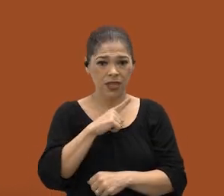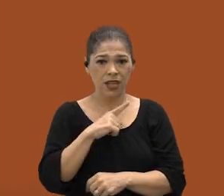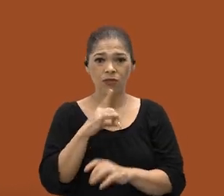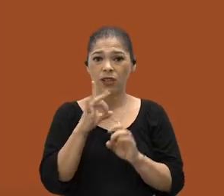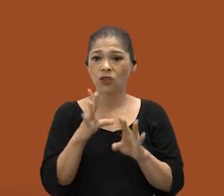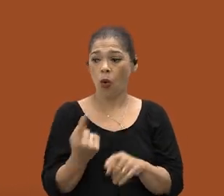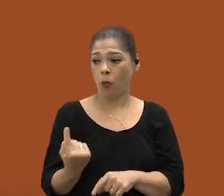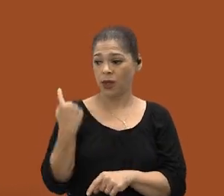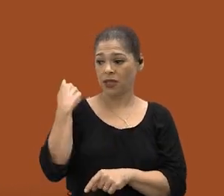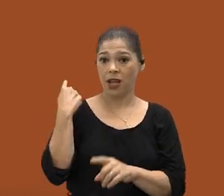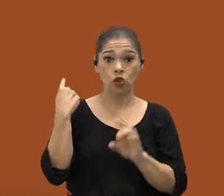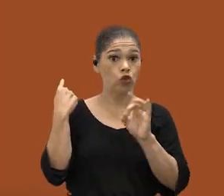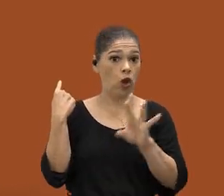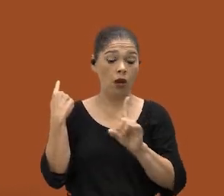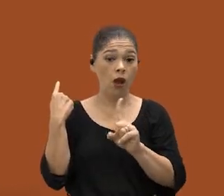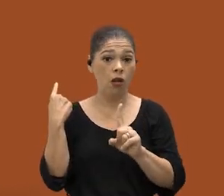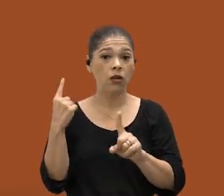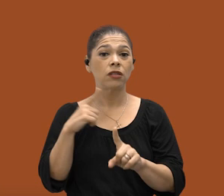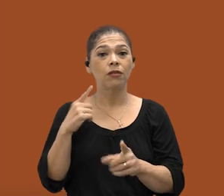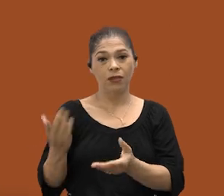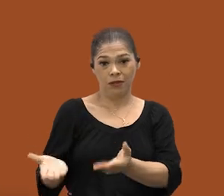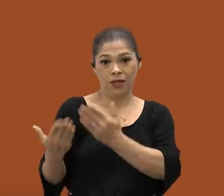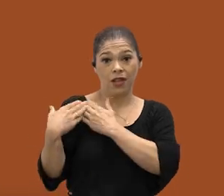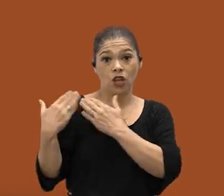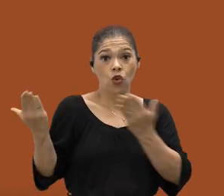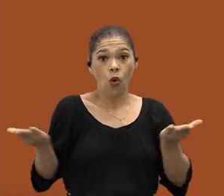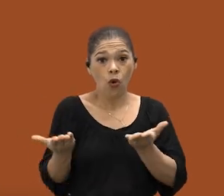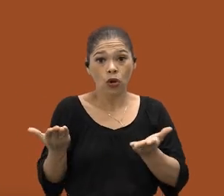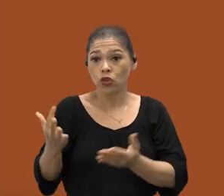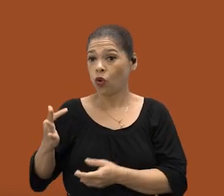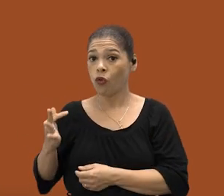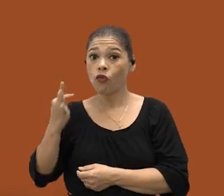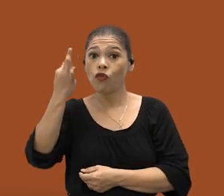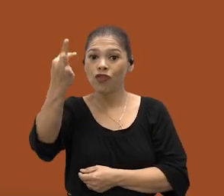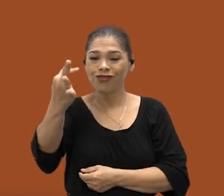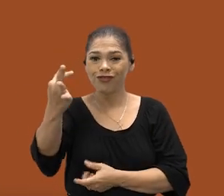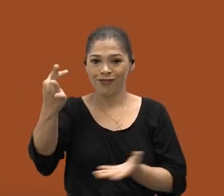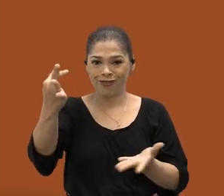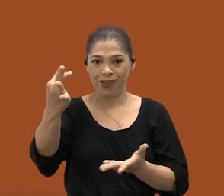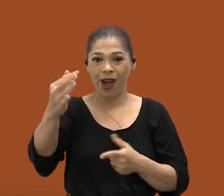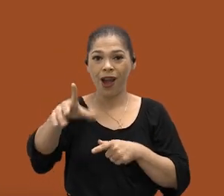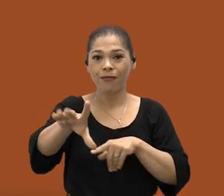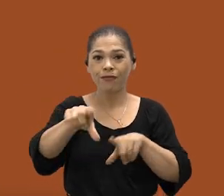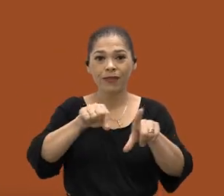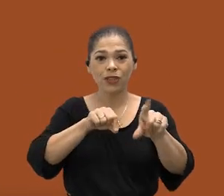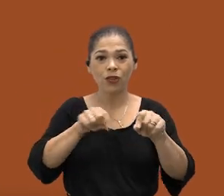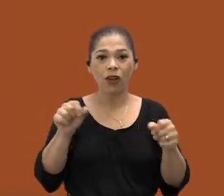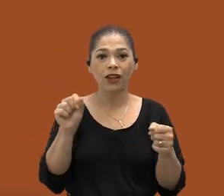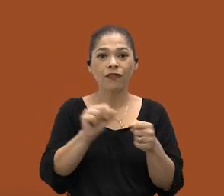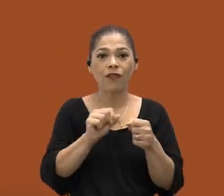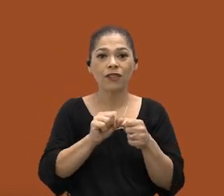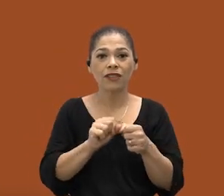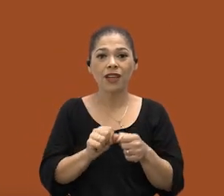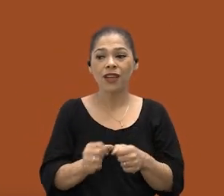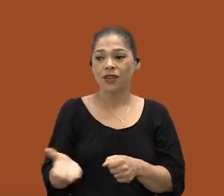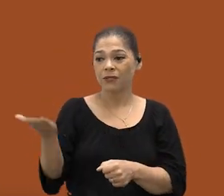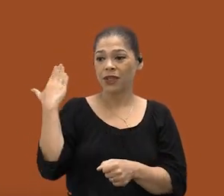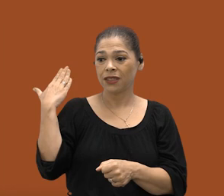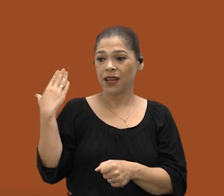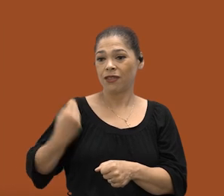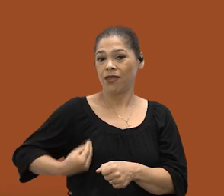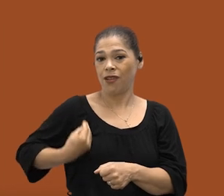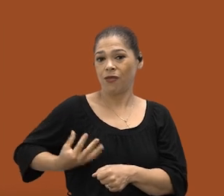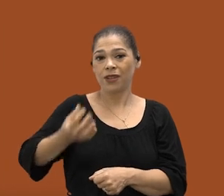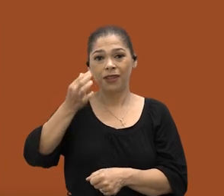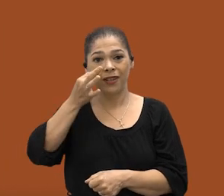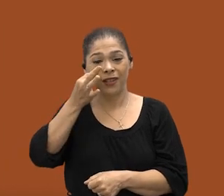não com passado só mas nós temos responsabilidade com futuro porque o nosso passado é o presente